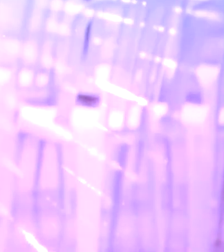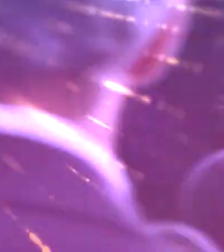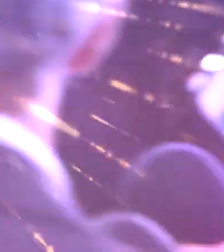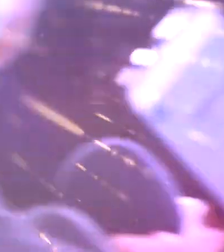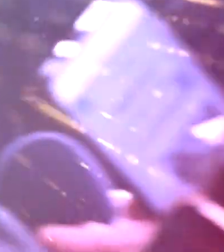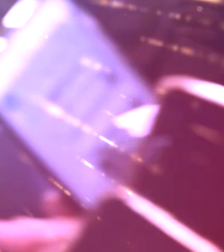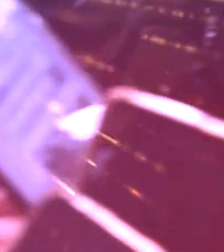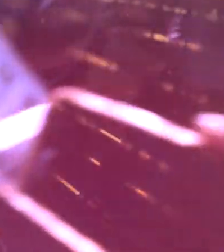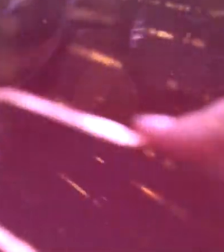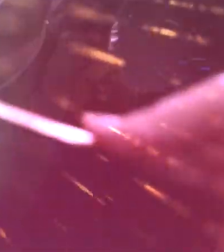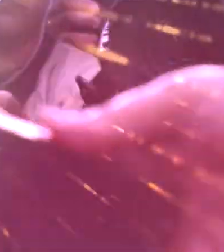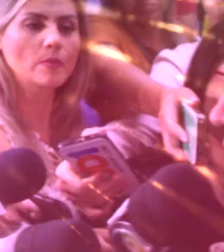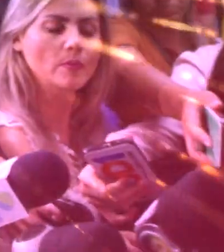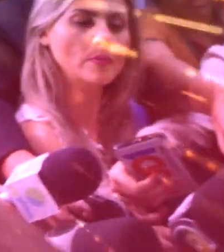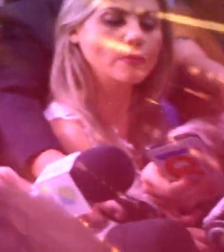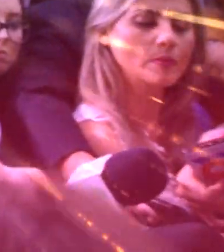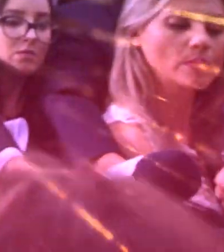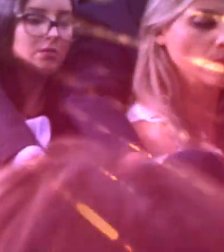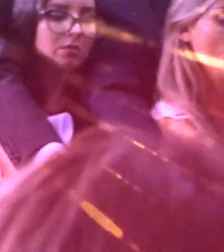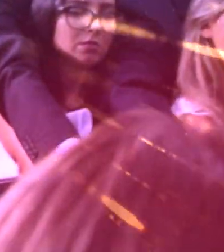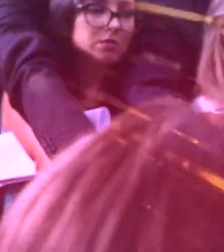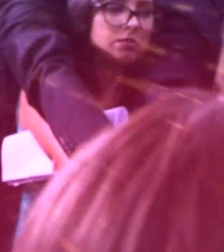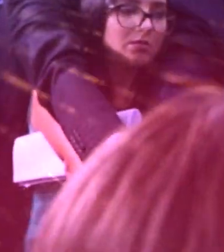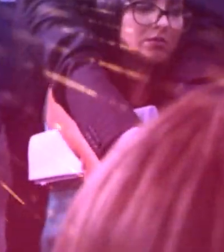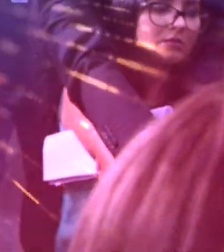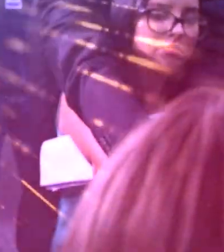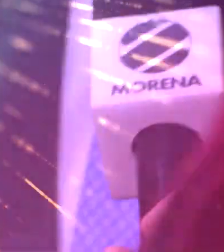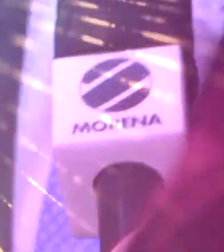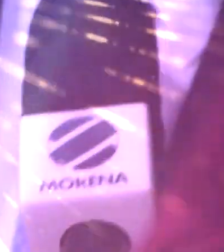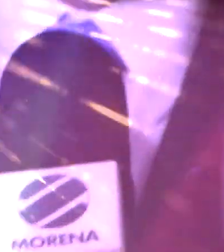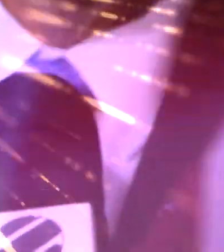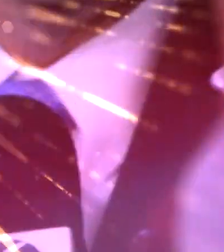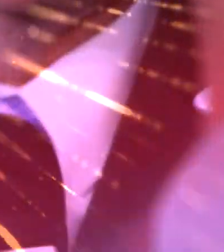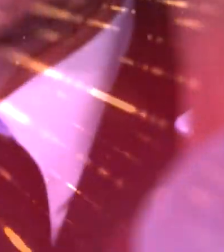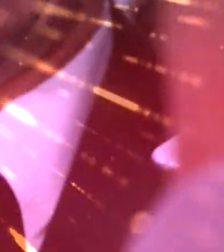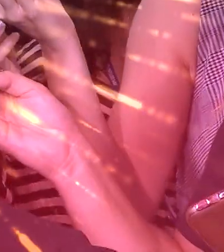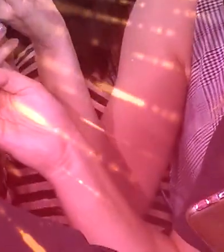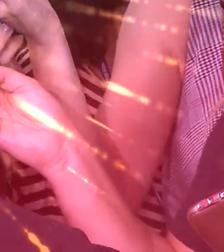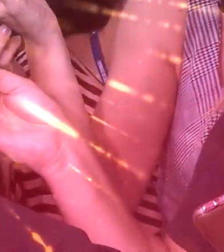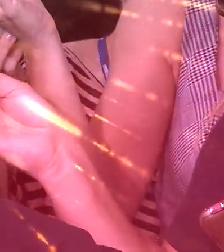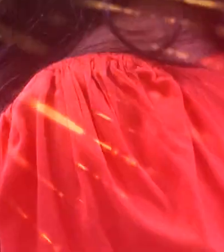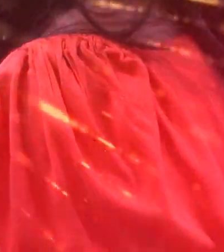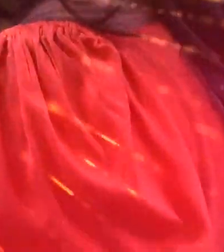notícia. Essa casa também é sua.